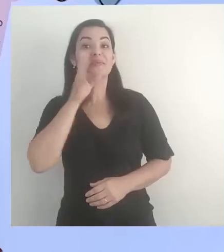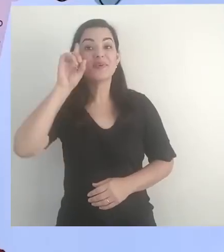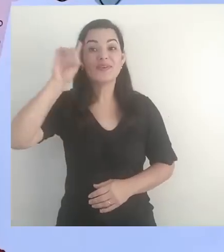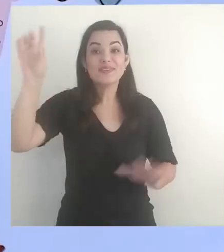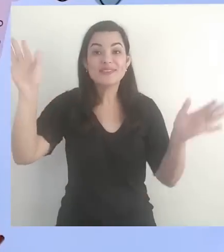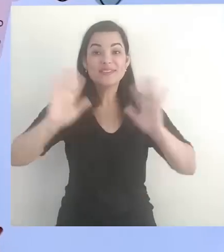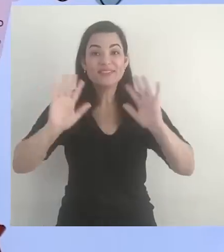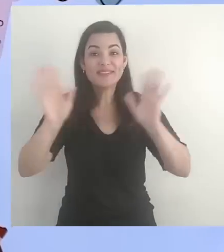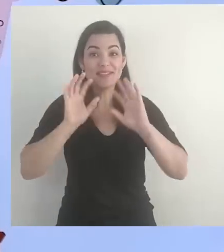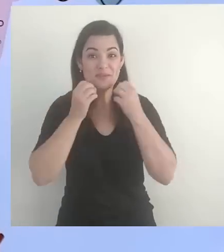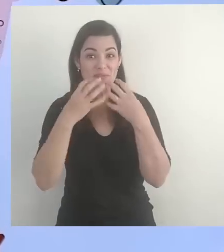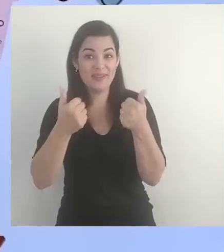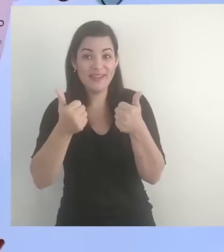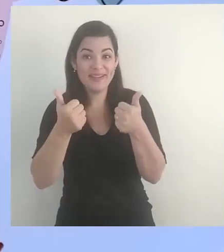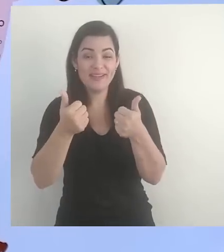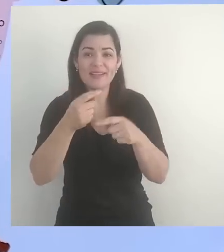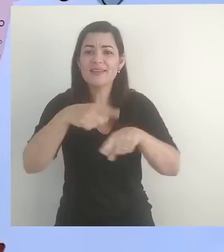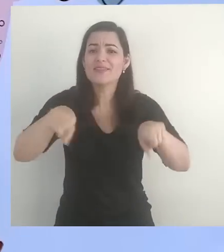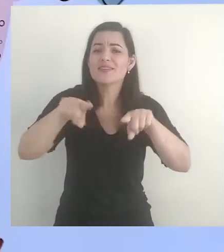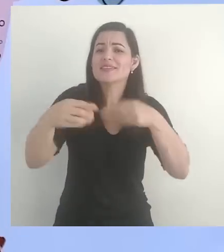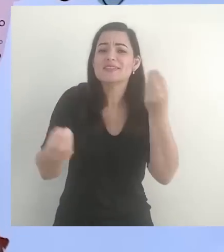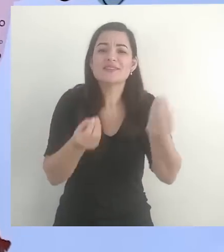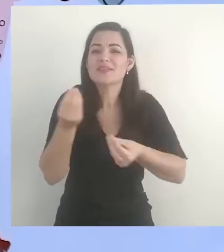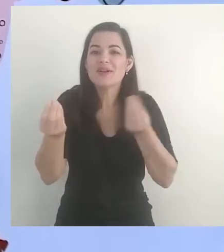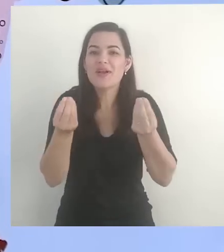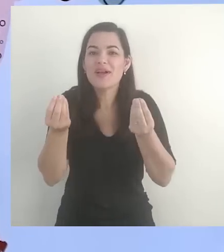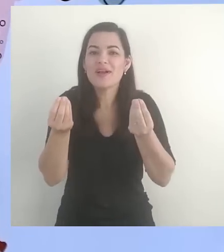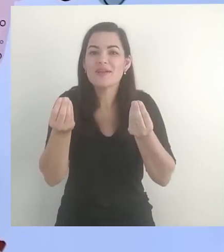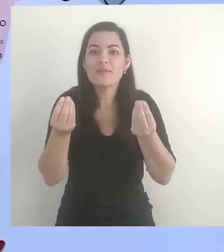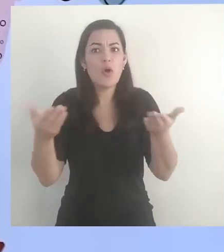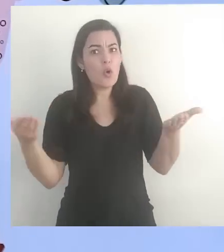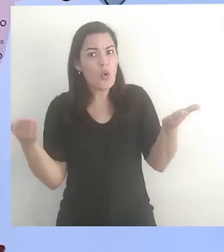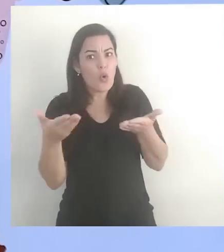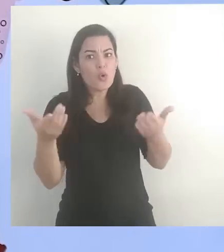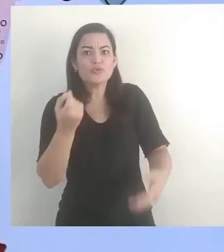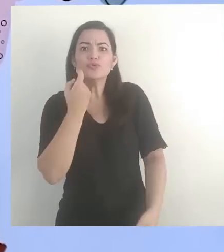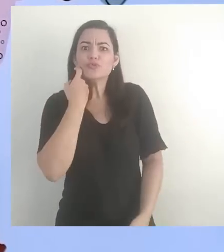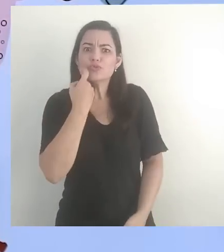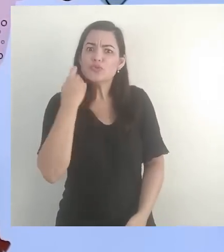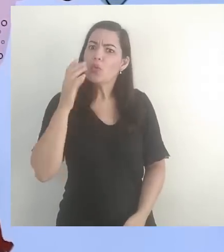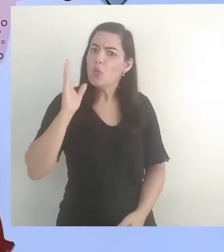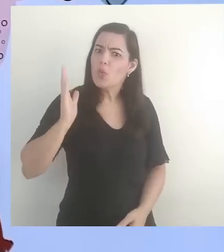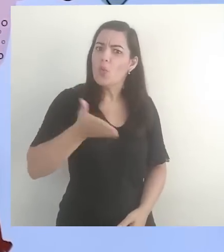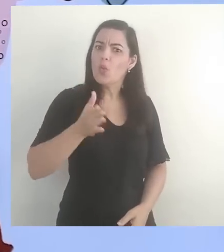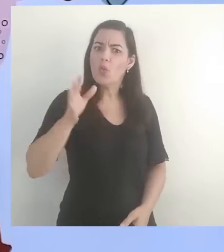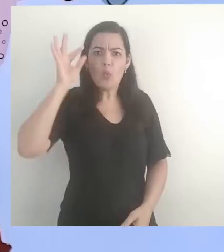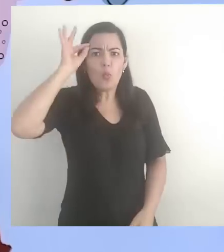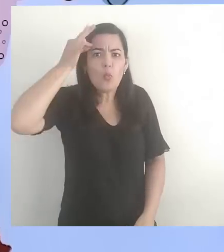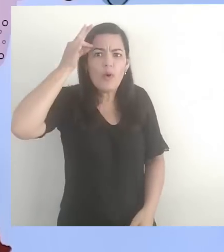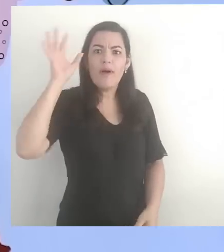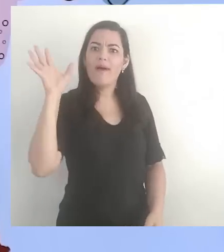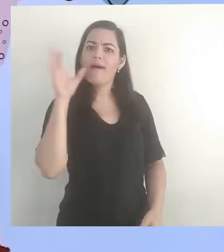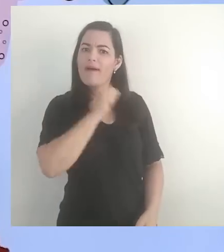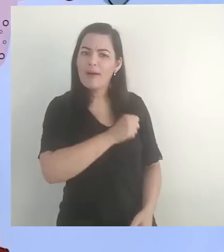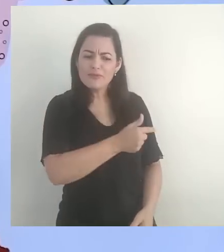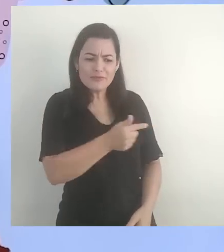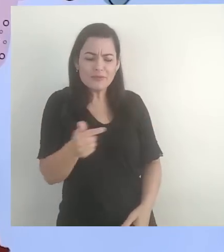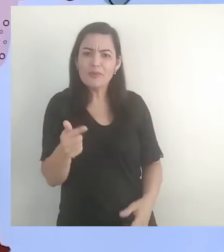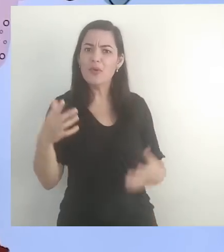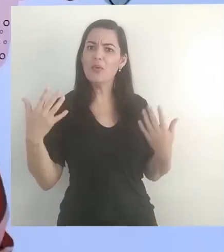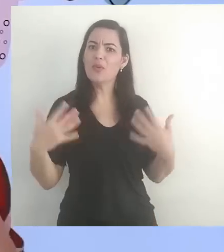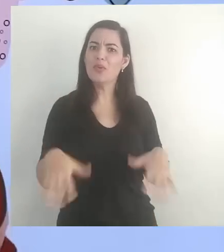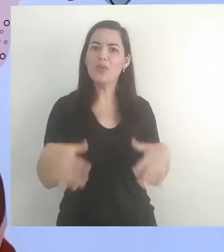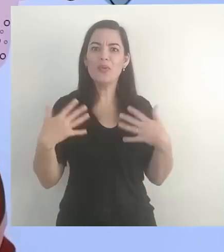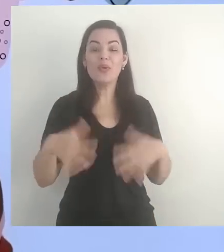Bom dia, pessoal! Como vocês estão? Sexta-feira já. Essa semana passou rapidinho,